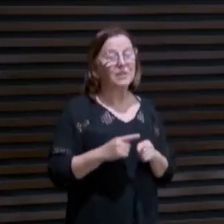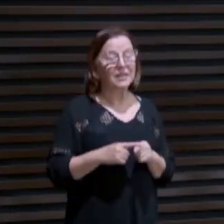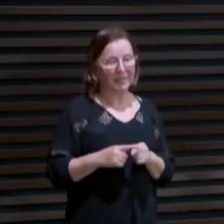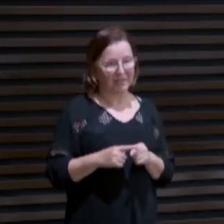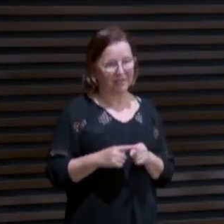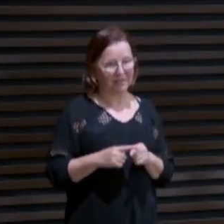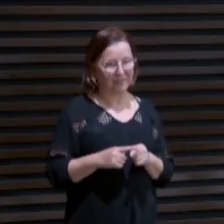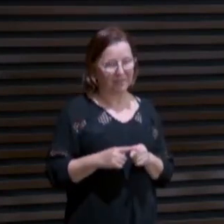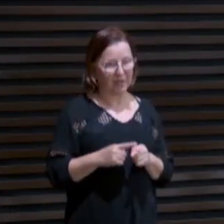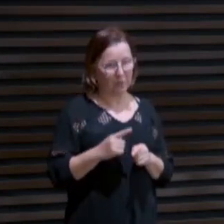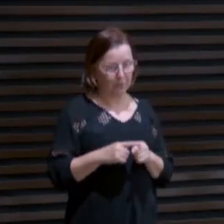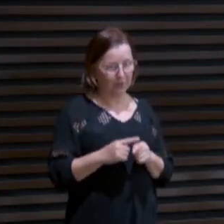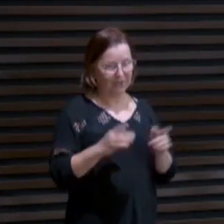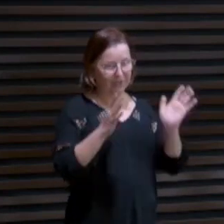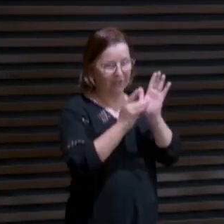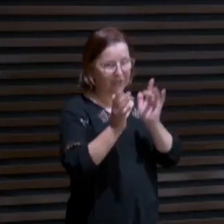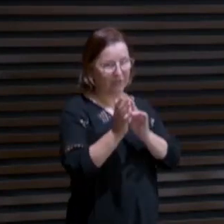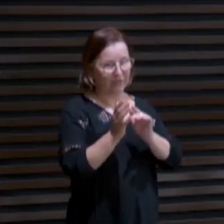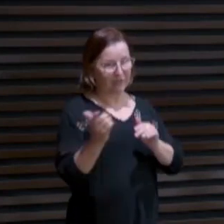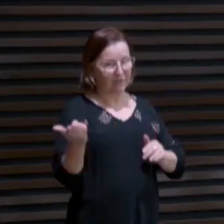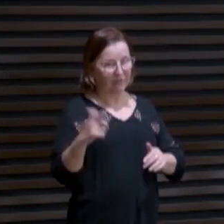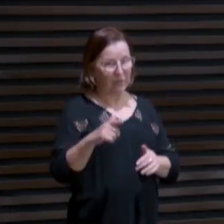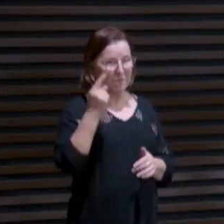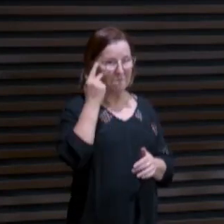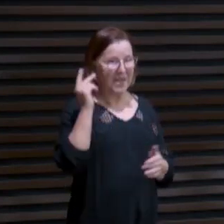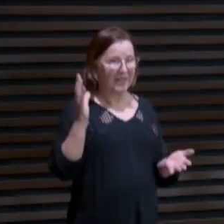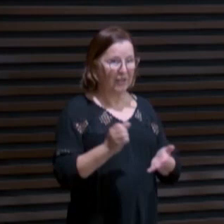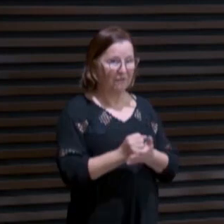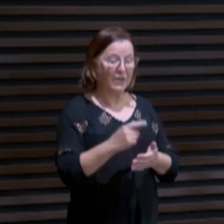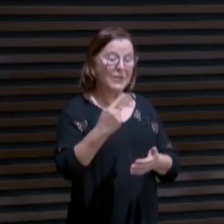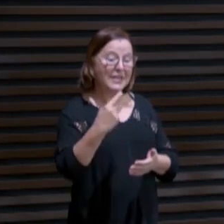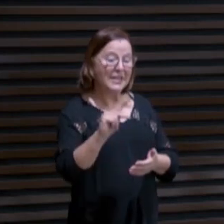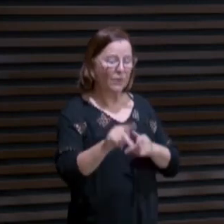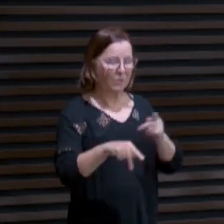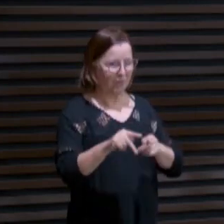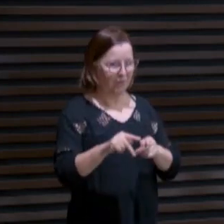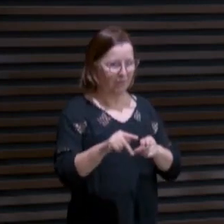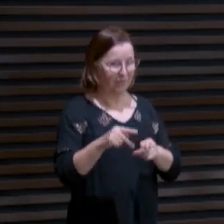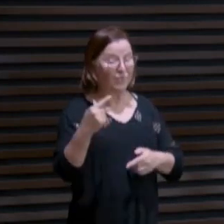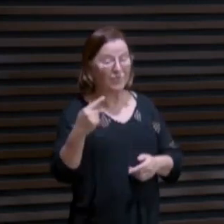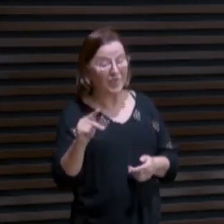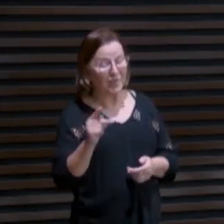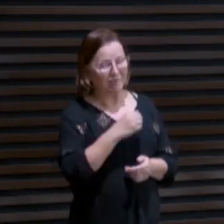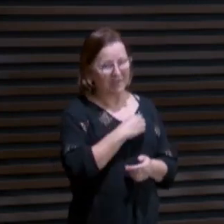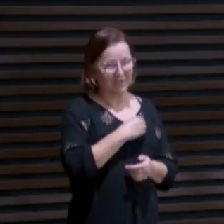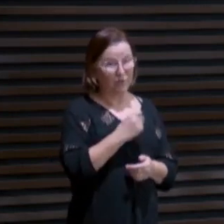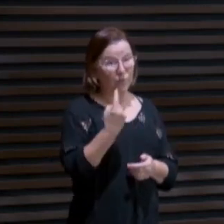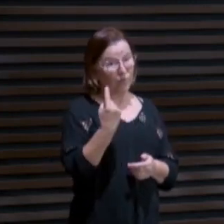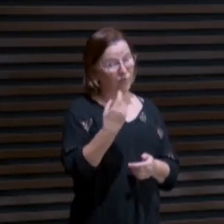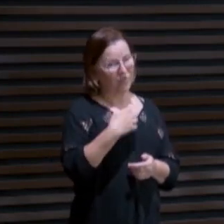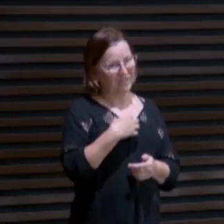Porque ele veio para salvar o seu povo dos seus pecados. E a única forma de salvar